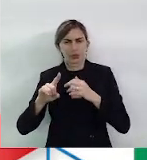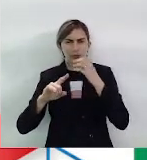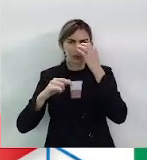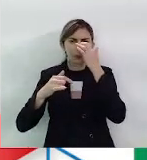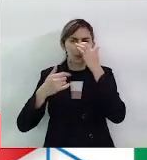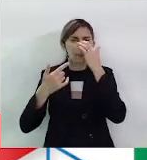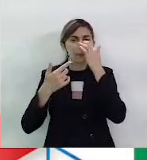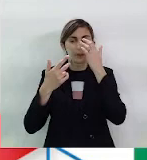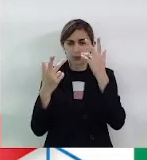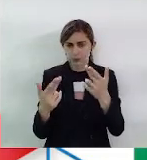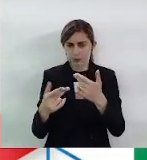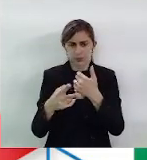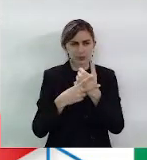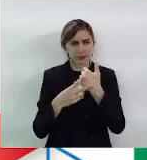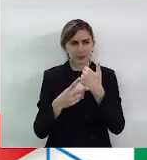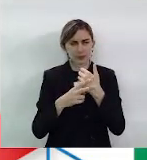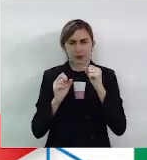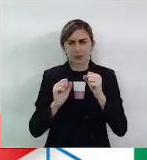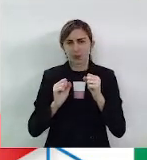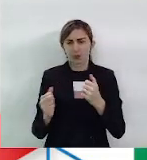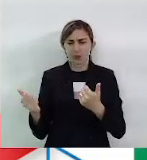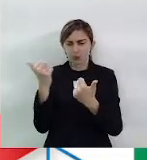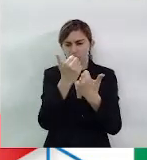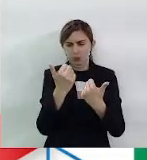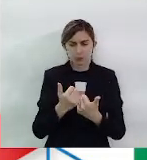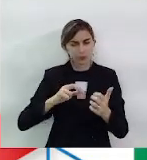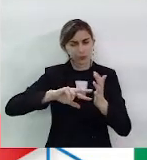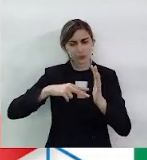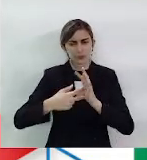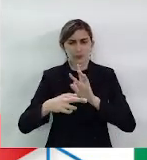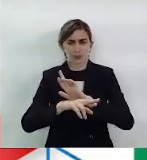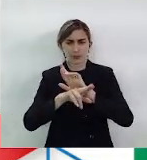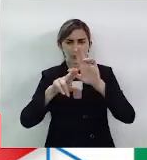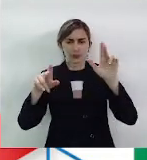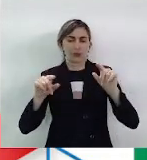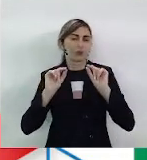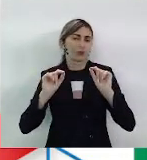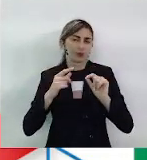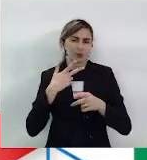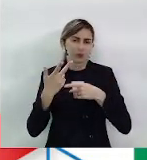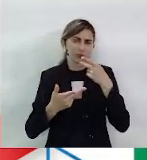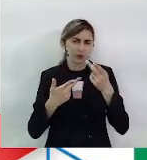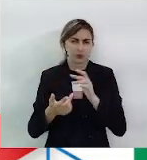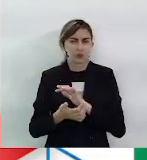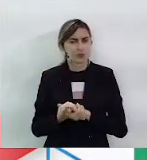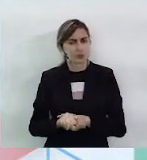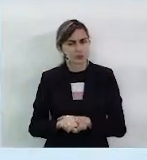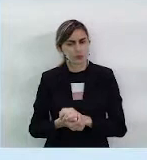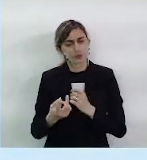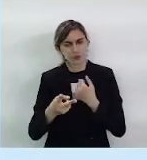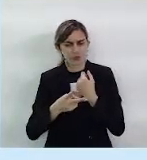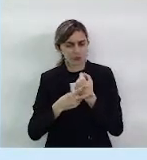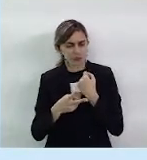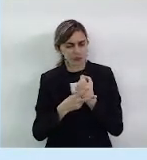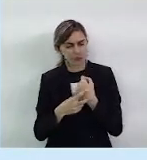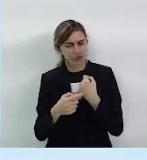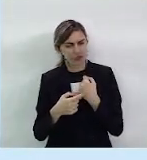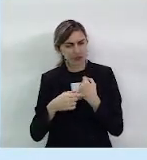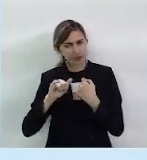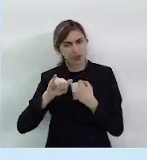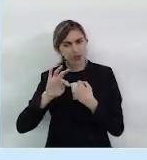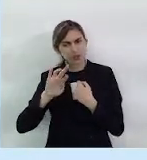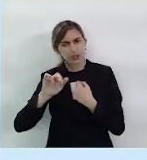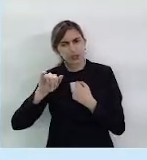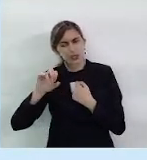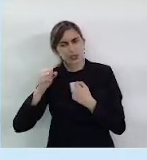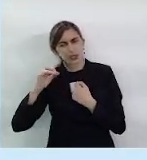mesmo verbo pode assumir diferentes significados. O que eu quero dizer com isso? Um verbo intransitivo, a